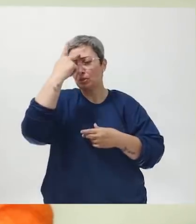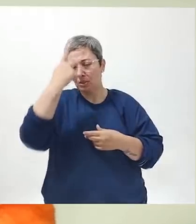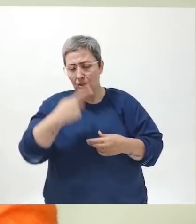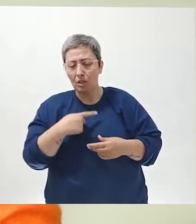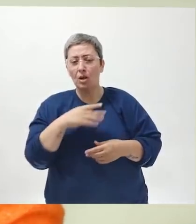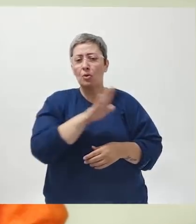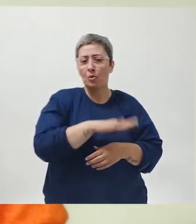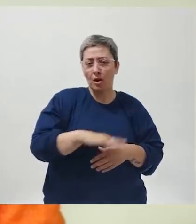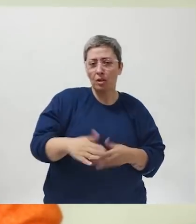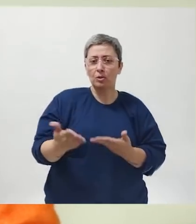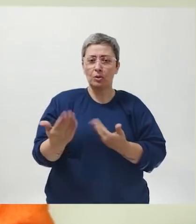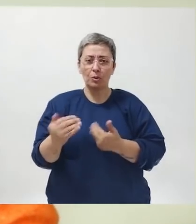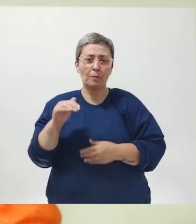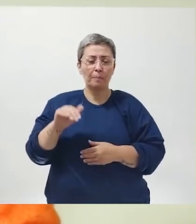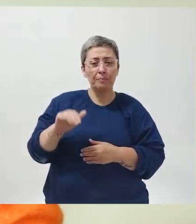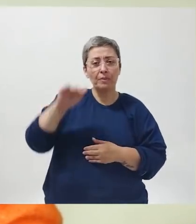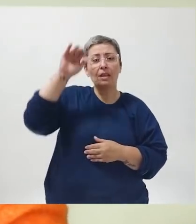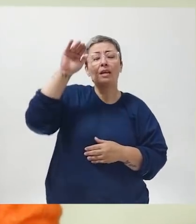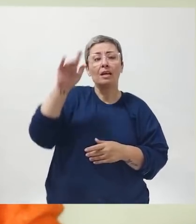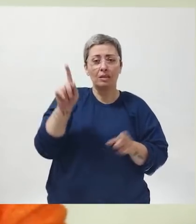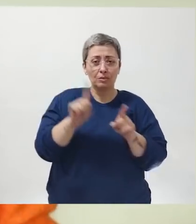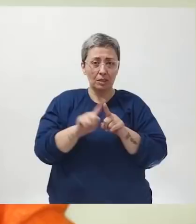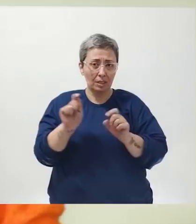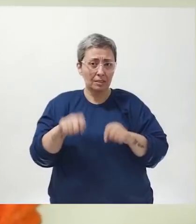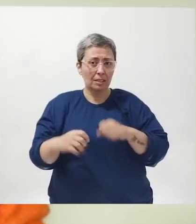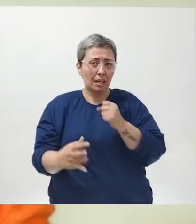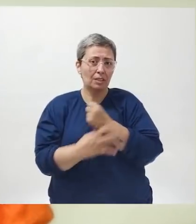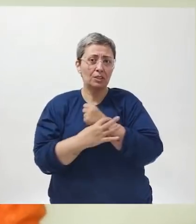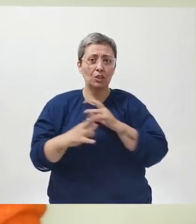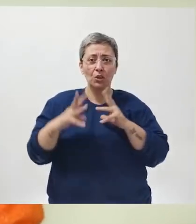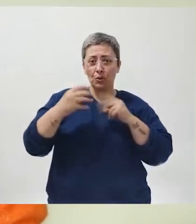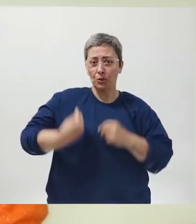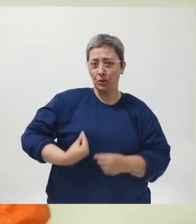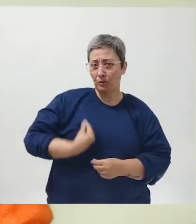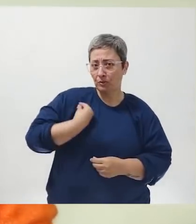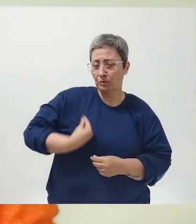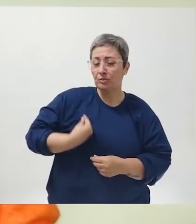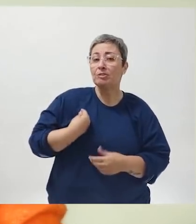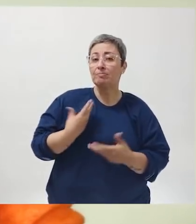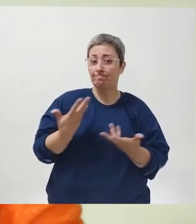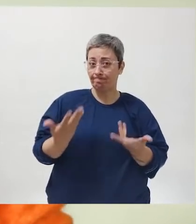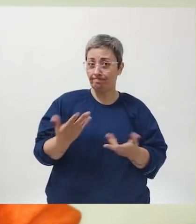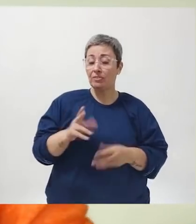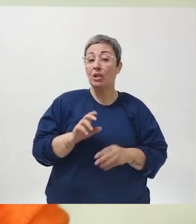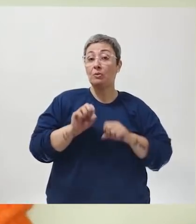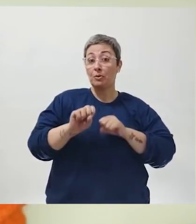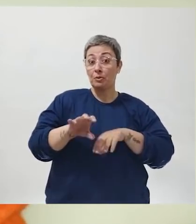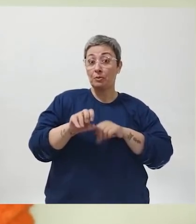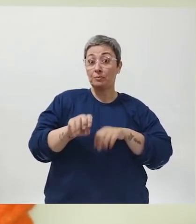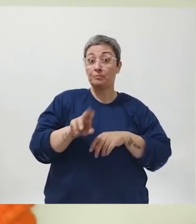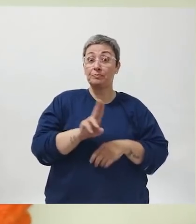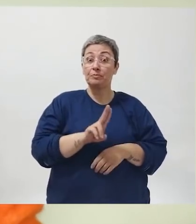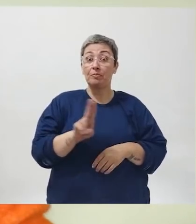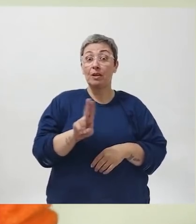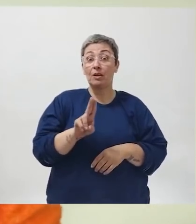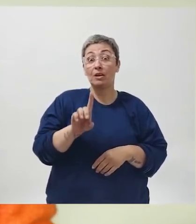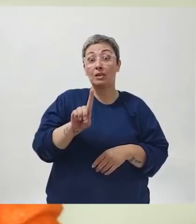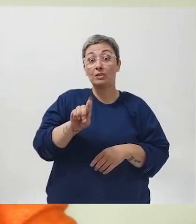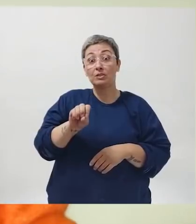de crianças, jovens e adultos para garantir às pessoas cegas sua autonomia e para